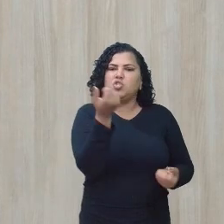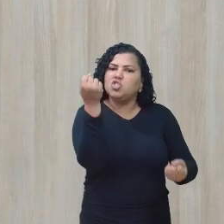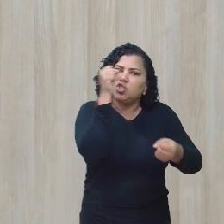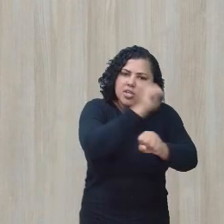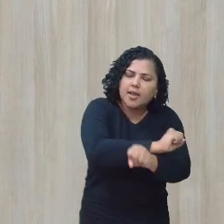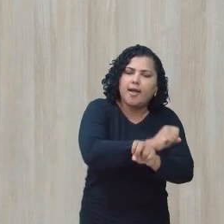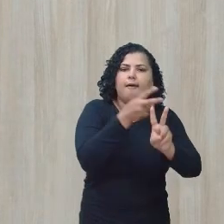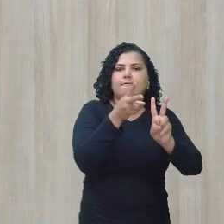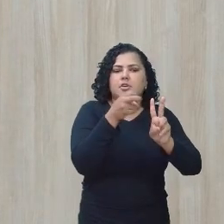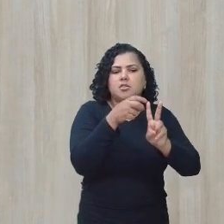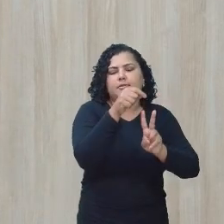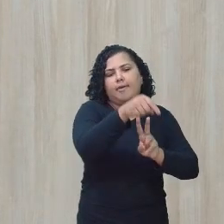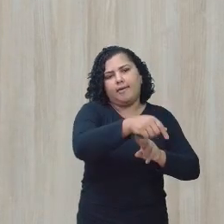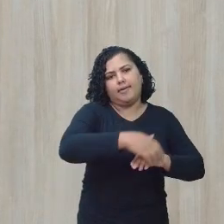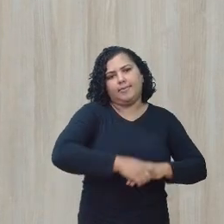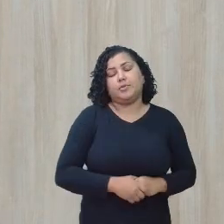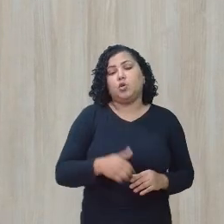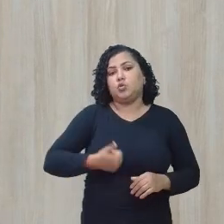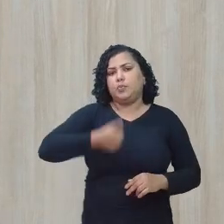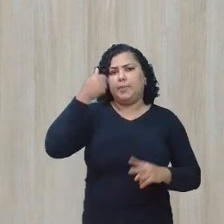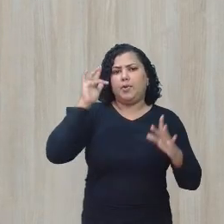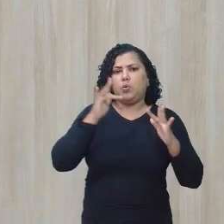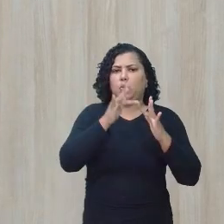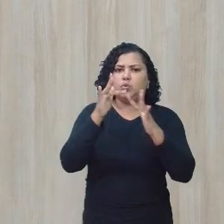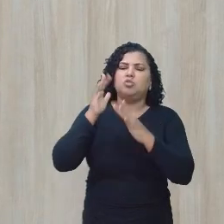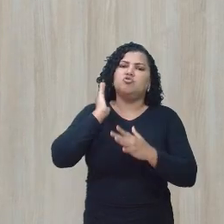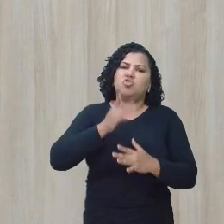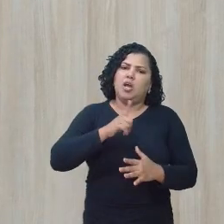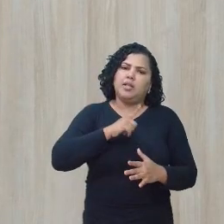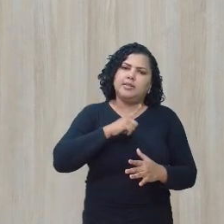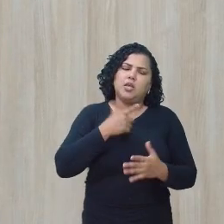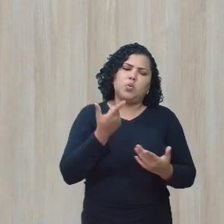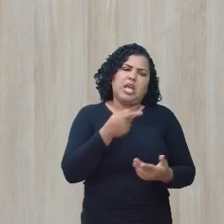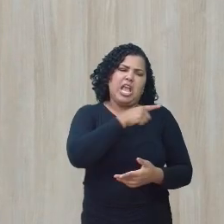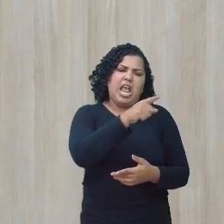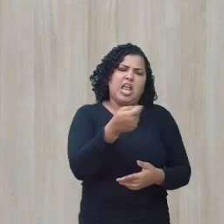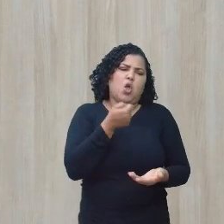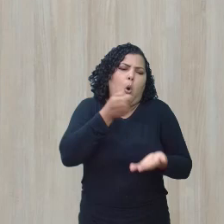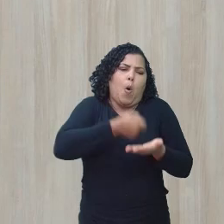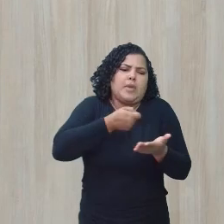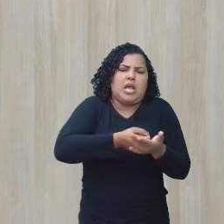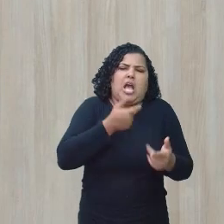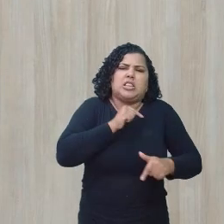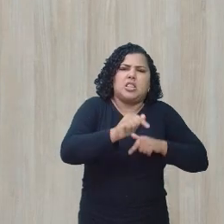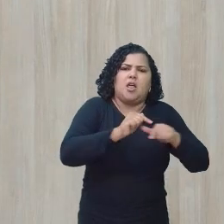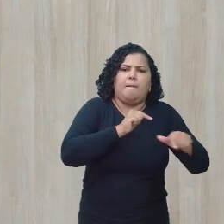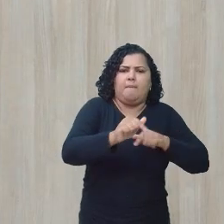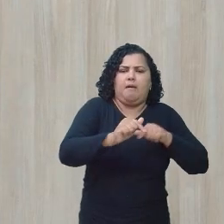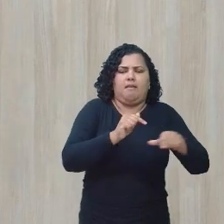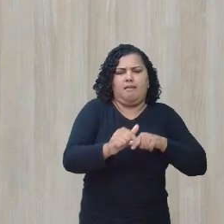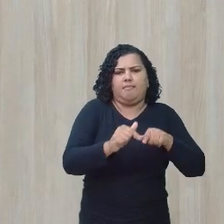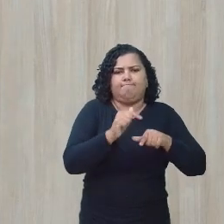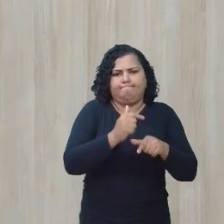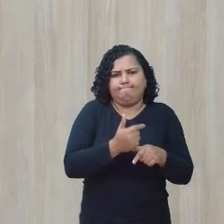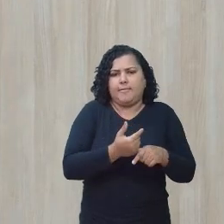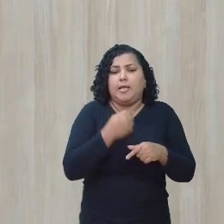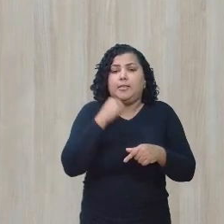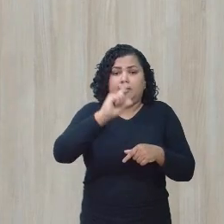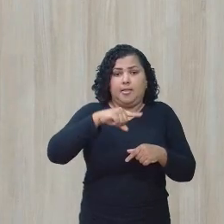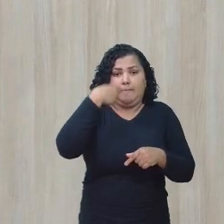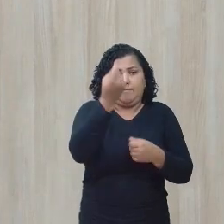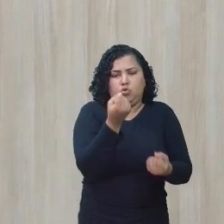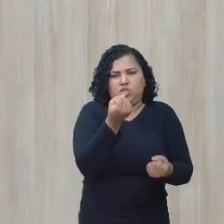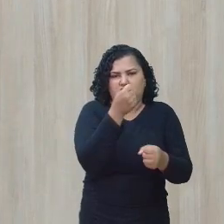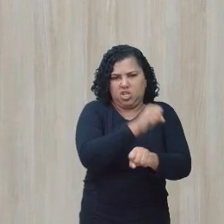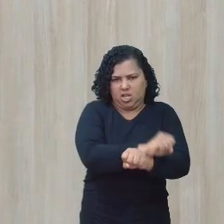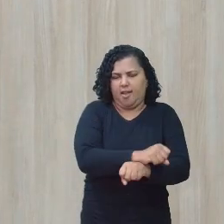escravização. Então, nesses primeiros contatos, nós já temos essa exploração do trabalho, seja através da troca e depois através